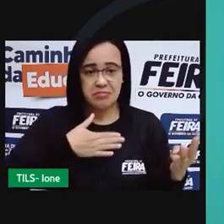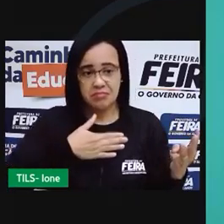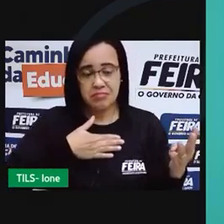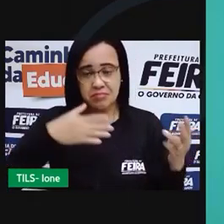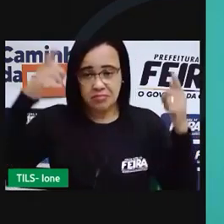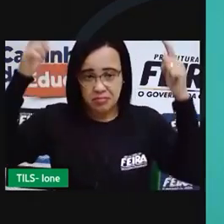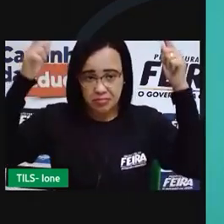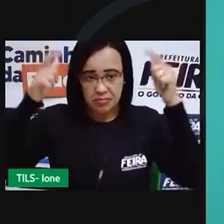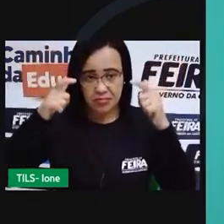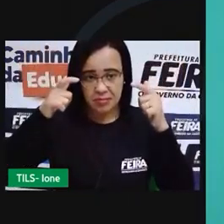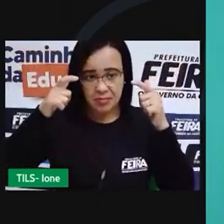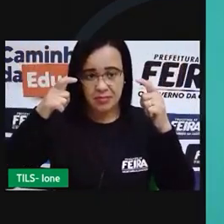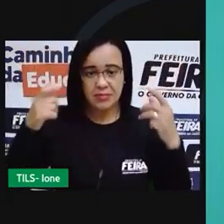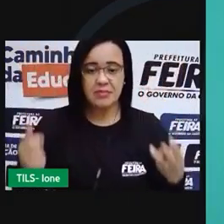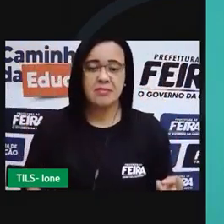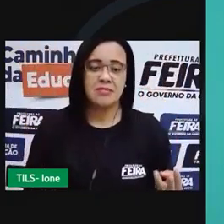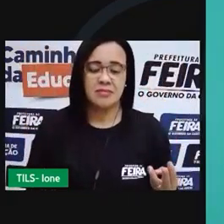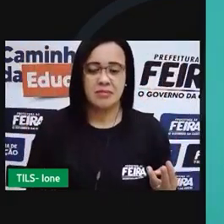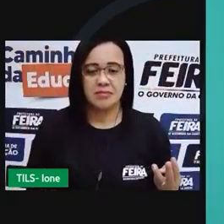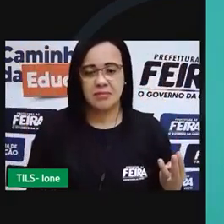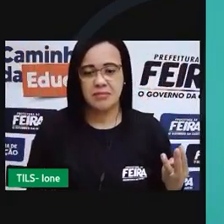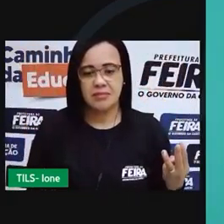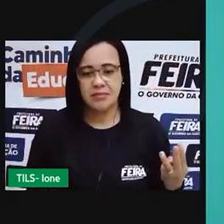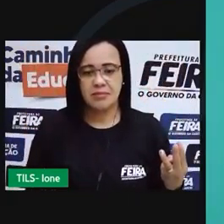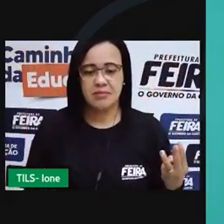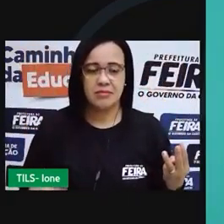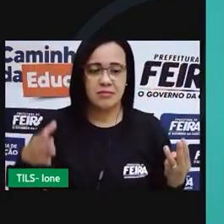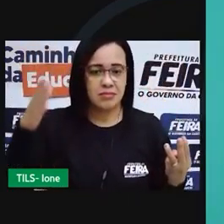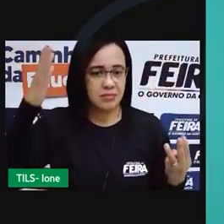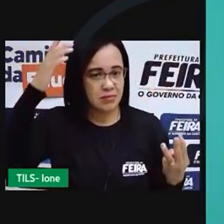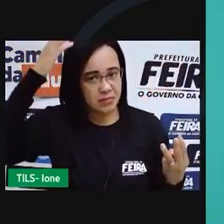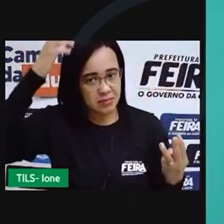três pontas, tem três pontas o meu.